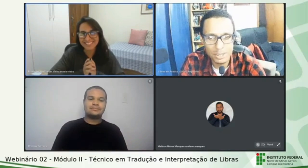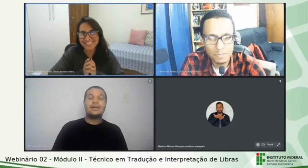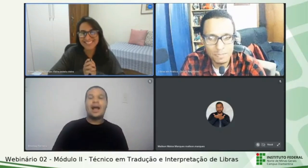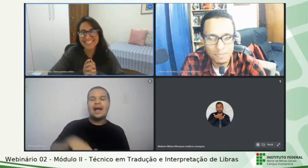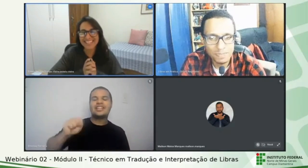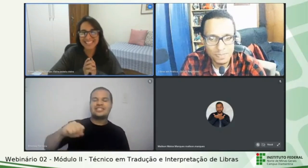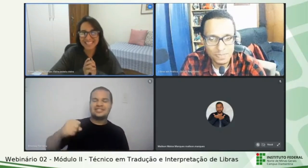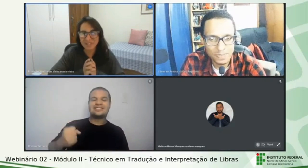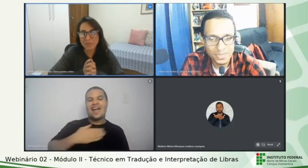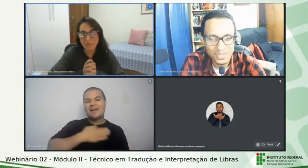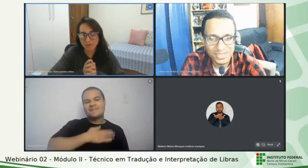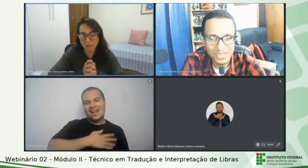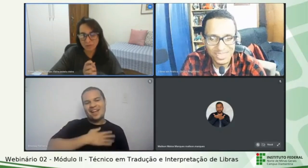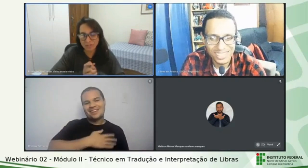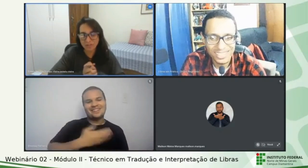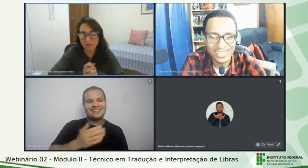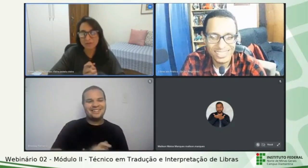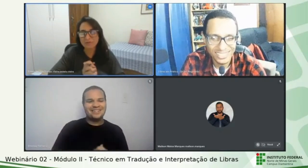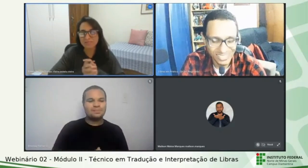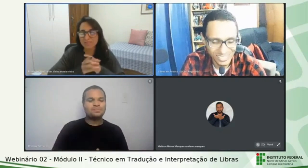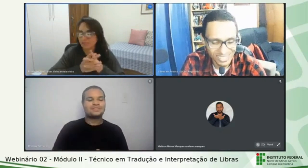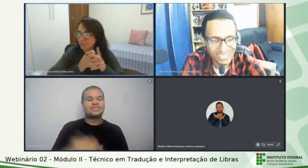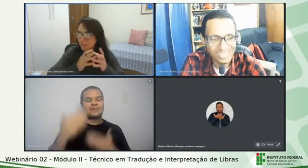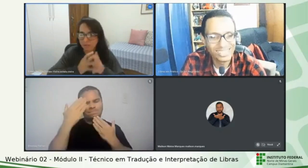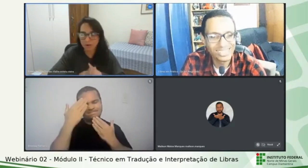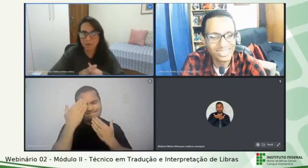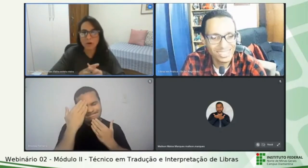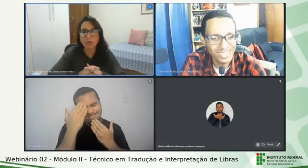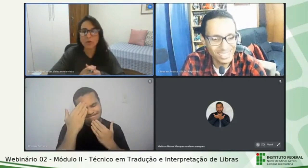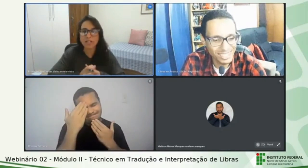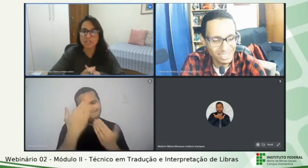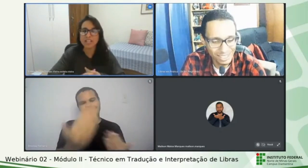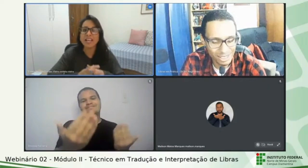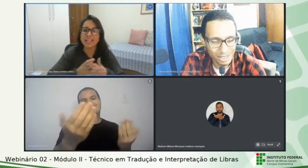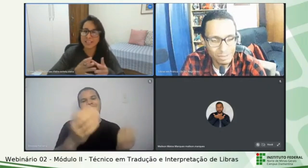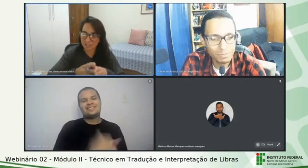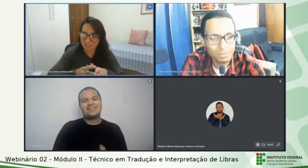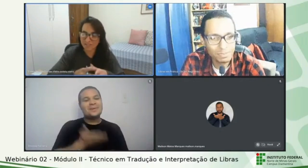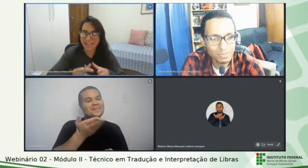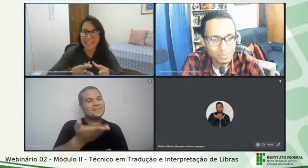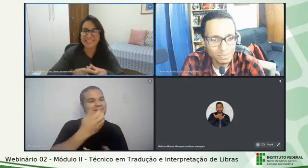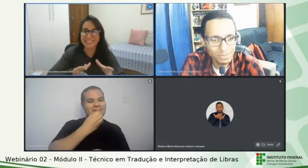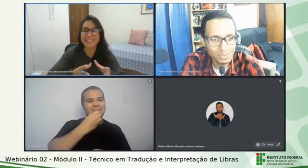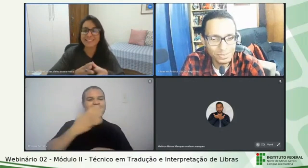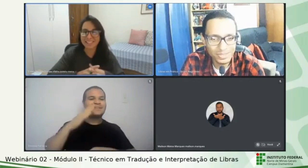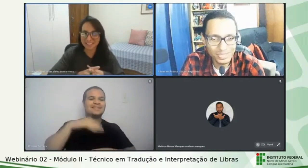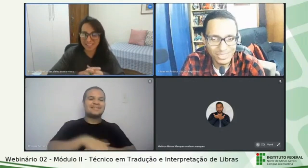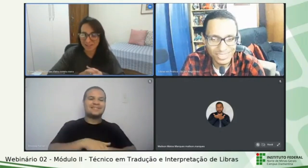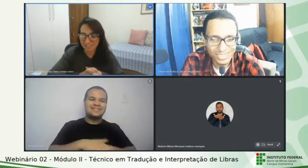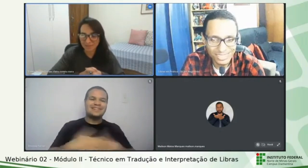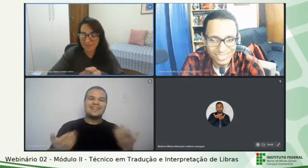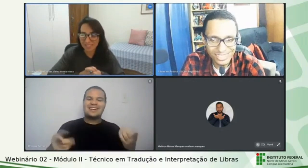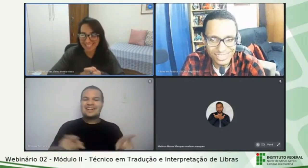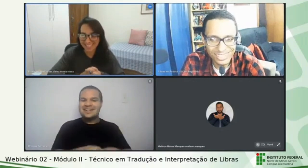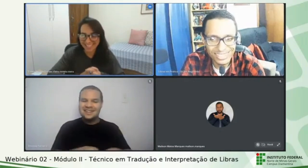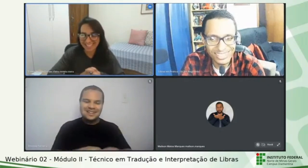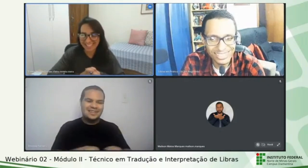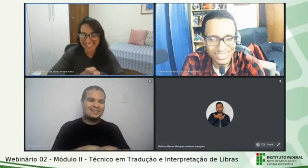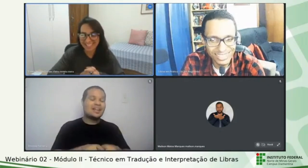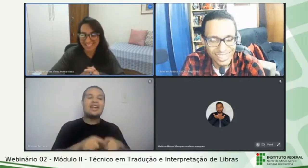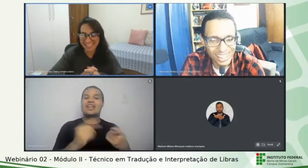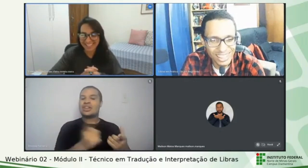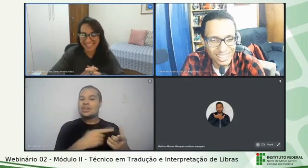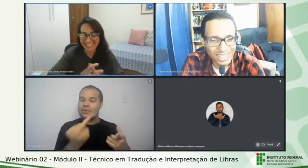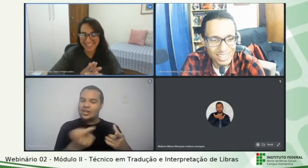prazer. Te agradeço muito, professor. O senhor tenha uma boa noite e a gente vai estreitando aí nossa, uma